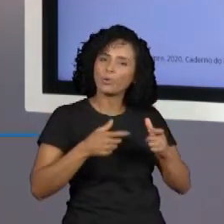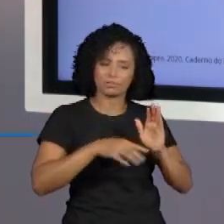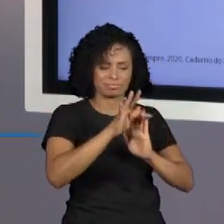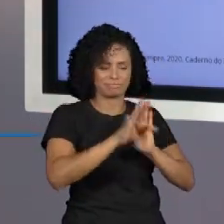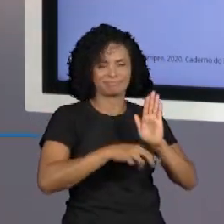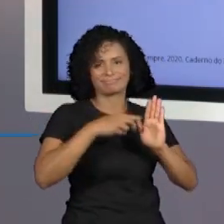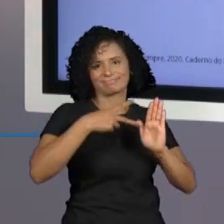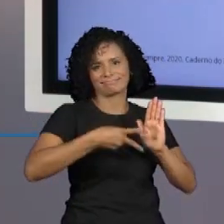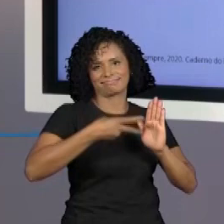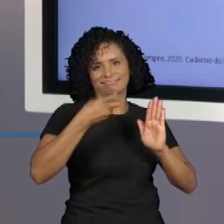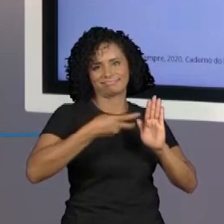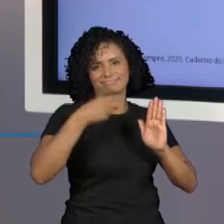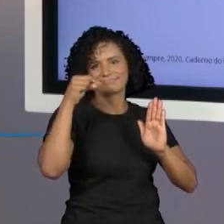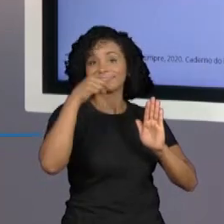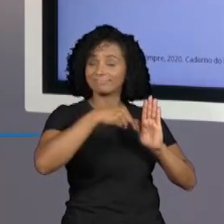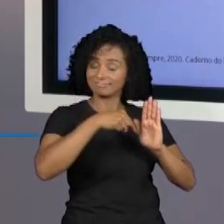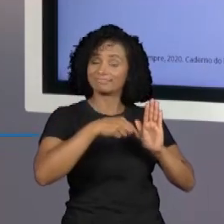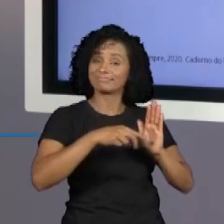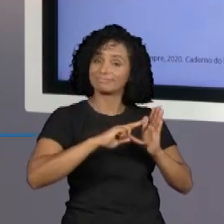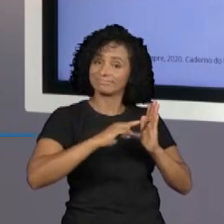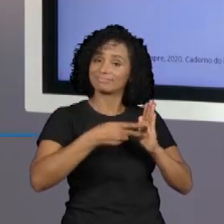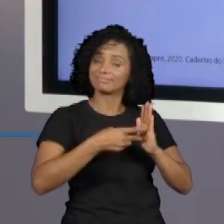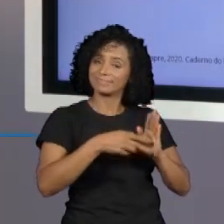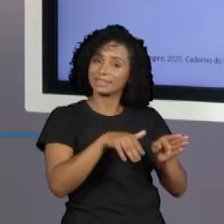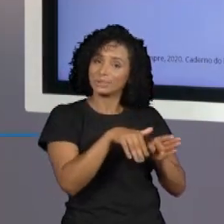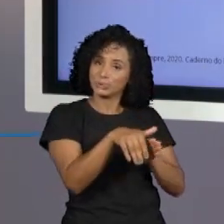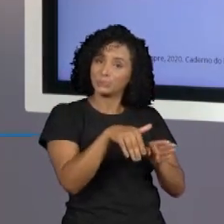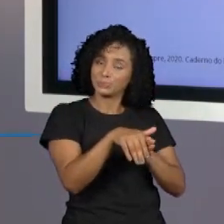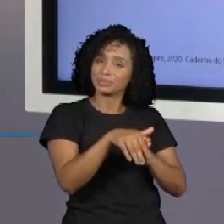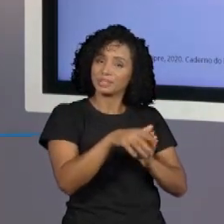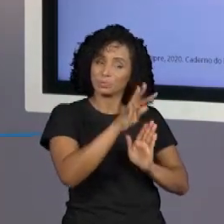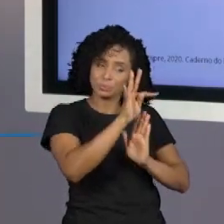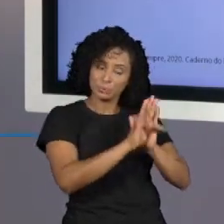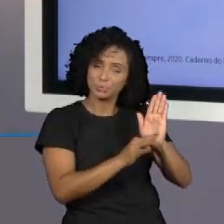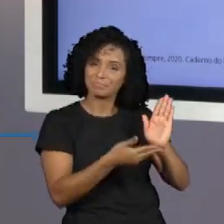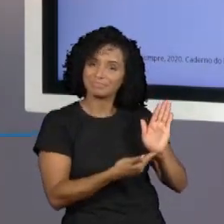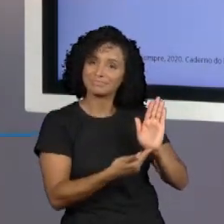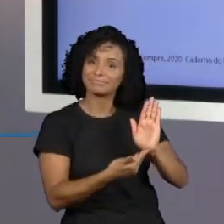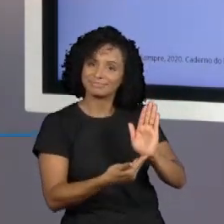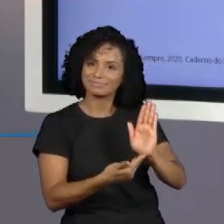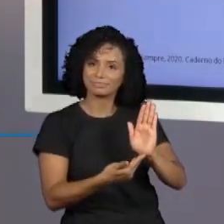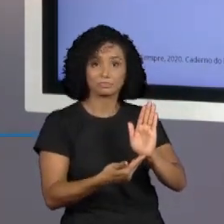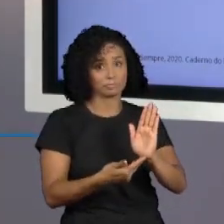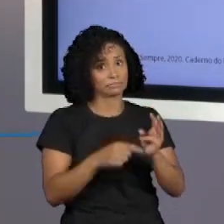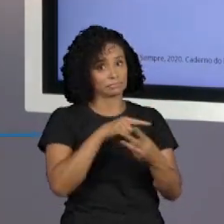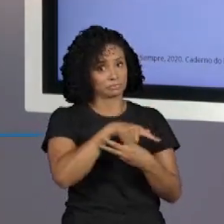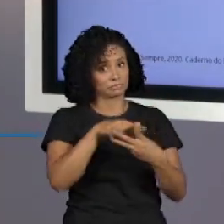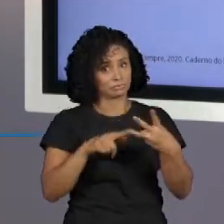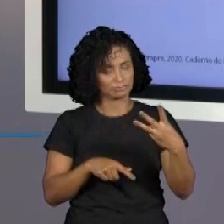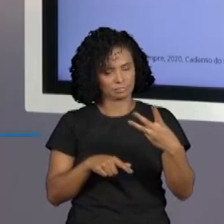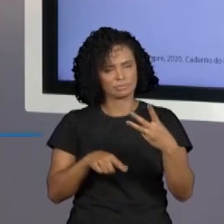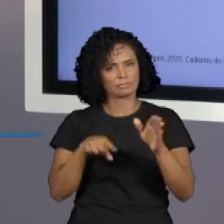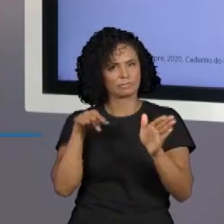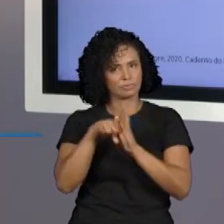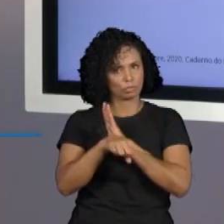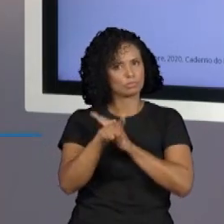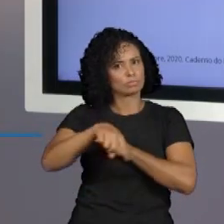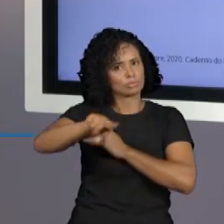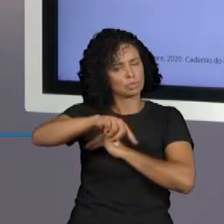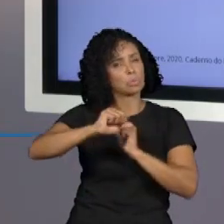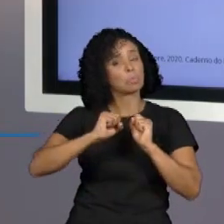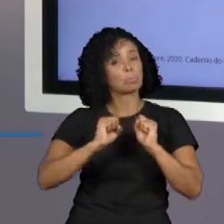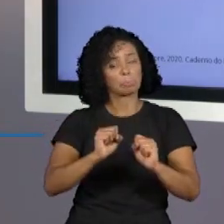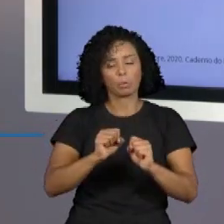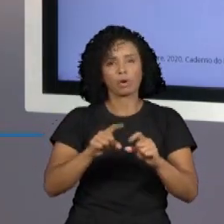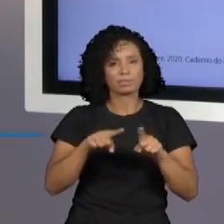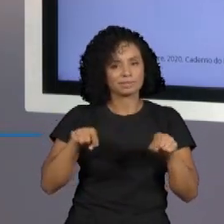você tem que fazer, que são as instruções que o texto está passando. Então, além dessas 3 perguntinhas aí que você pode desenvolver com a sua